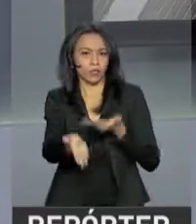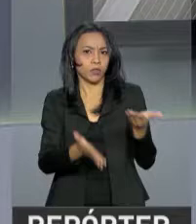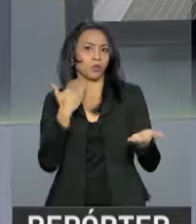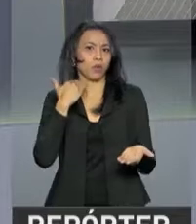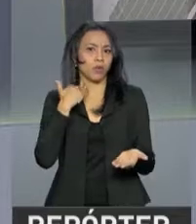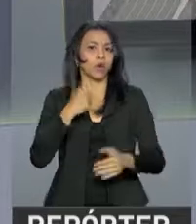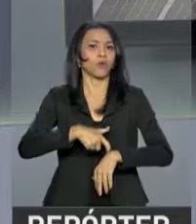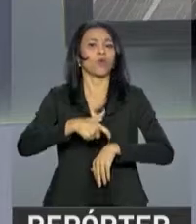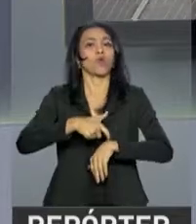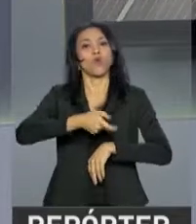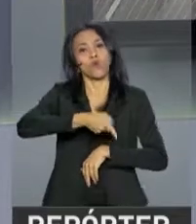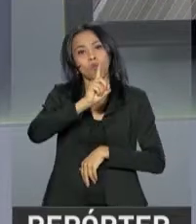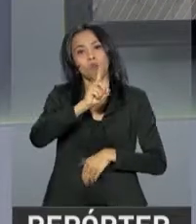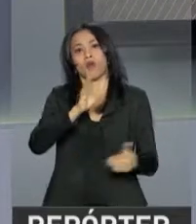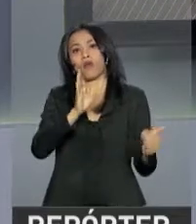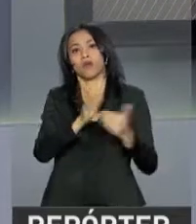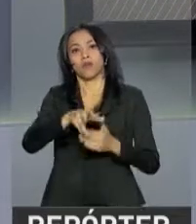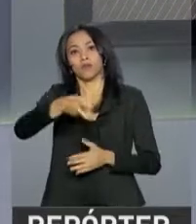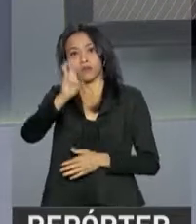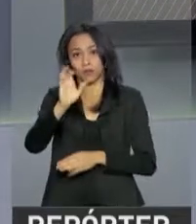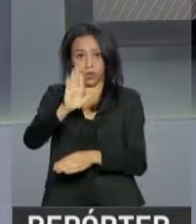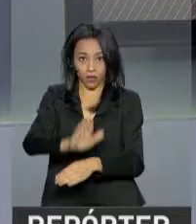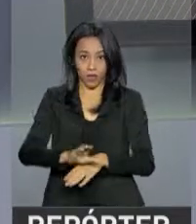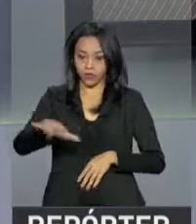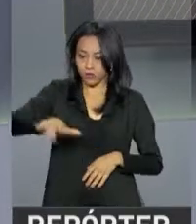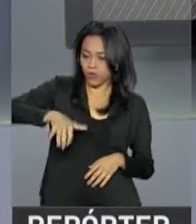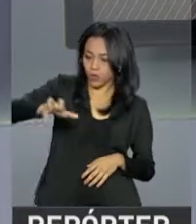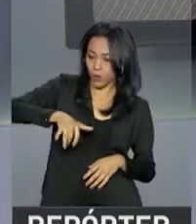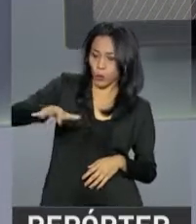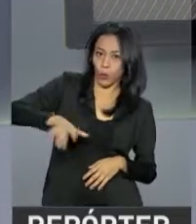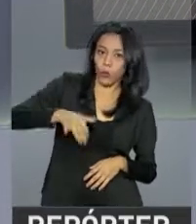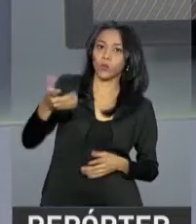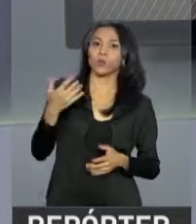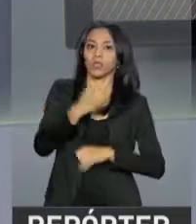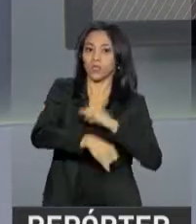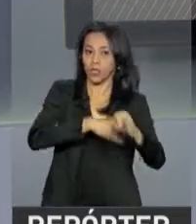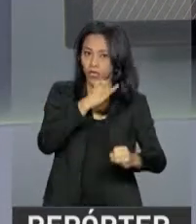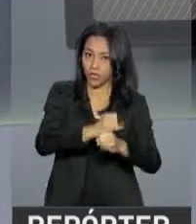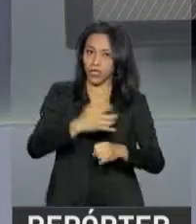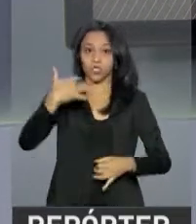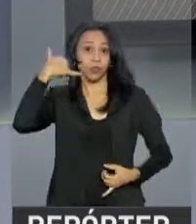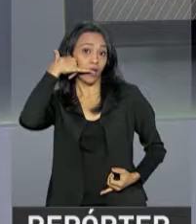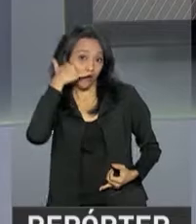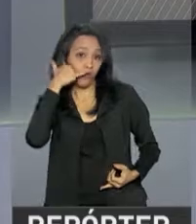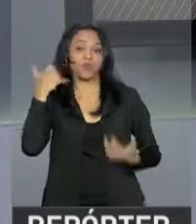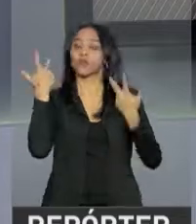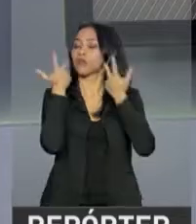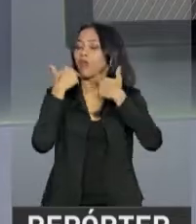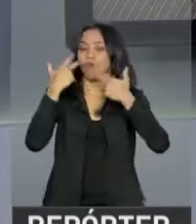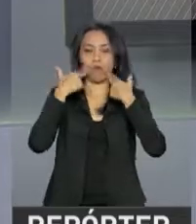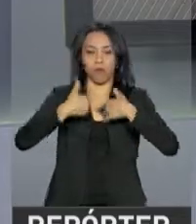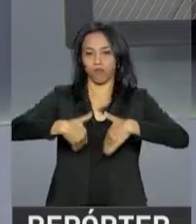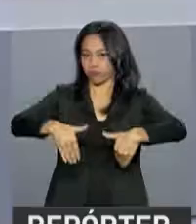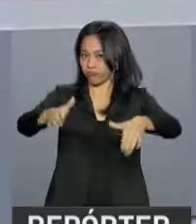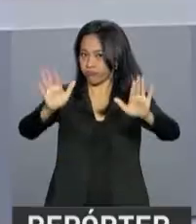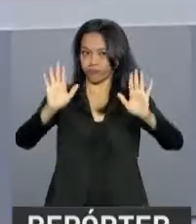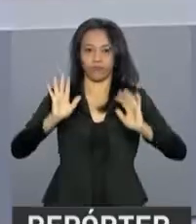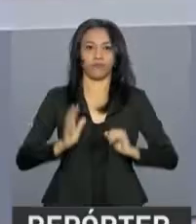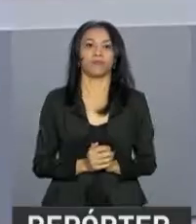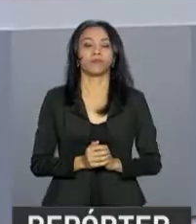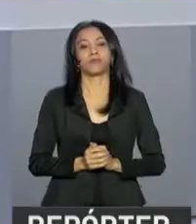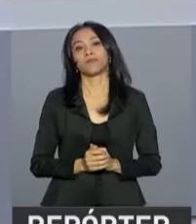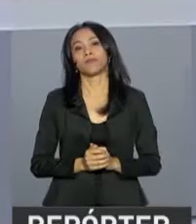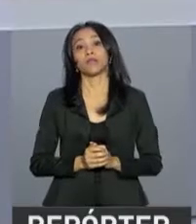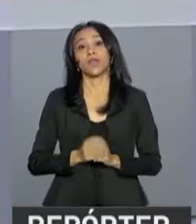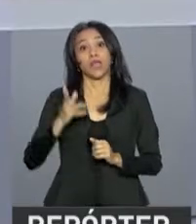entre 1 e 5 horas da tarde. Caixas eletrônicos e serviços na internet e por telefone funcionarão normalmente.